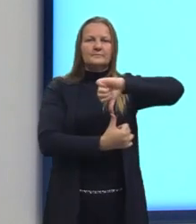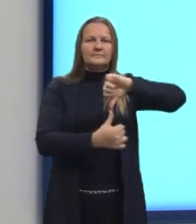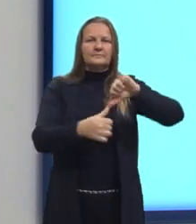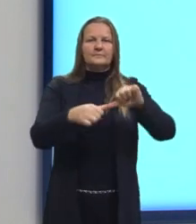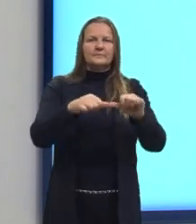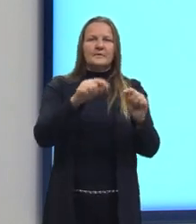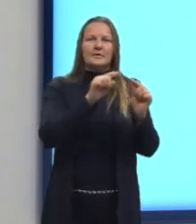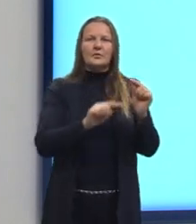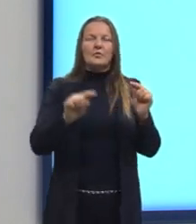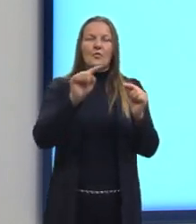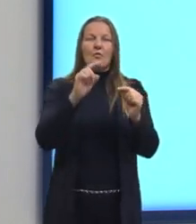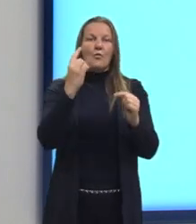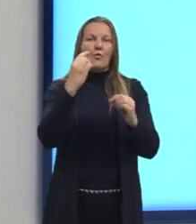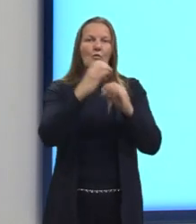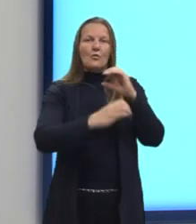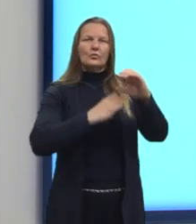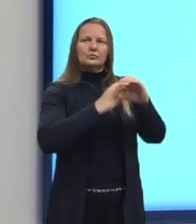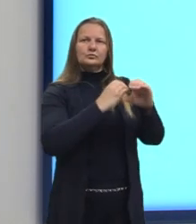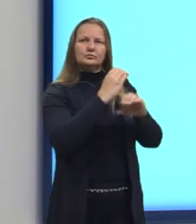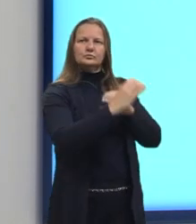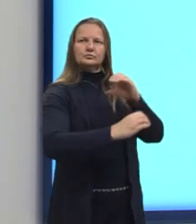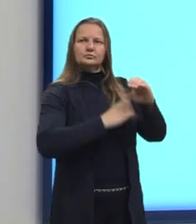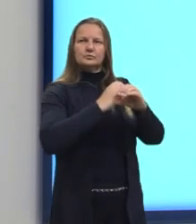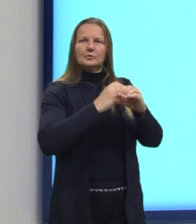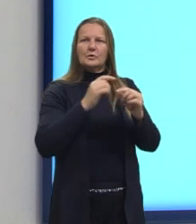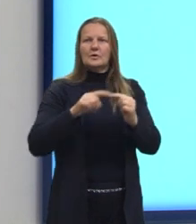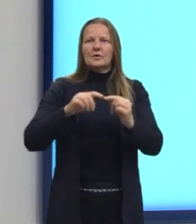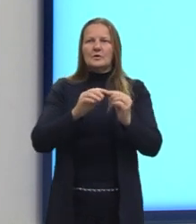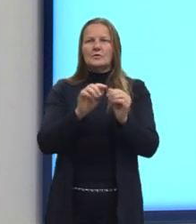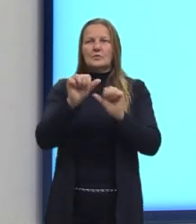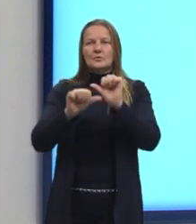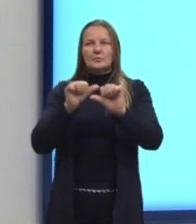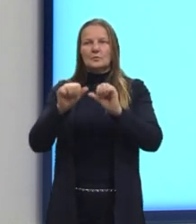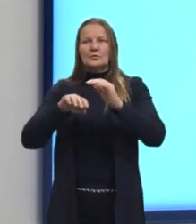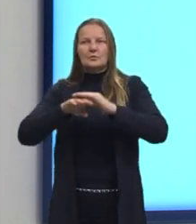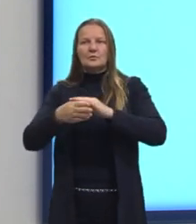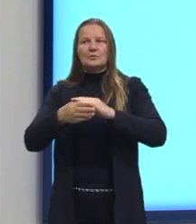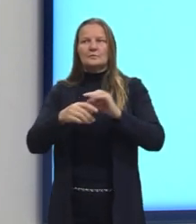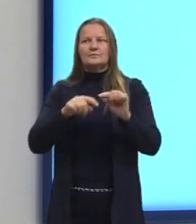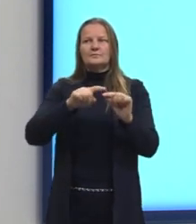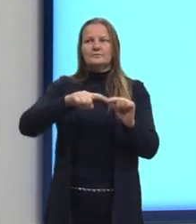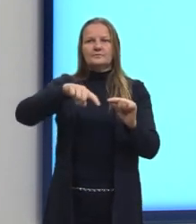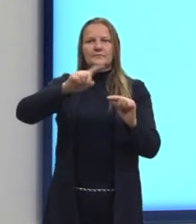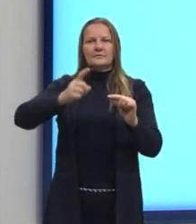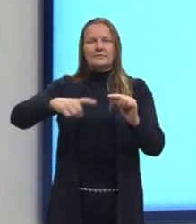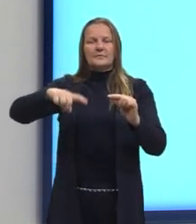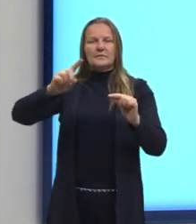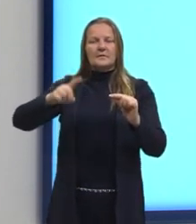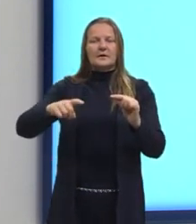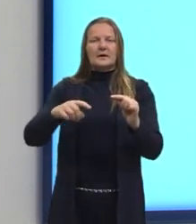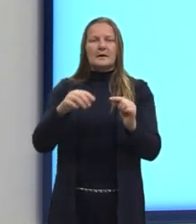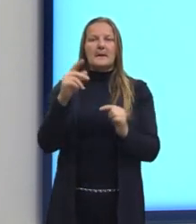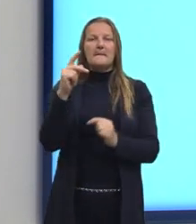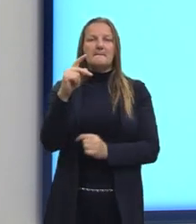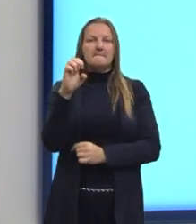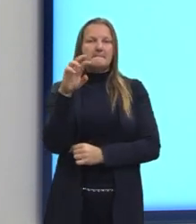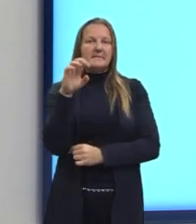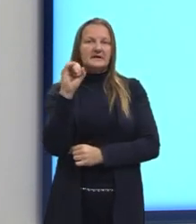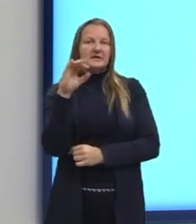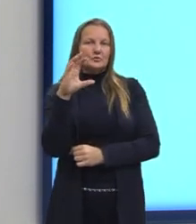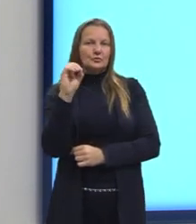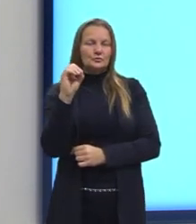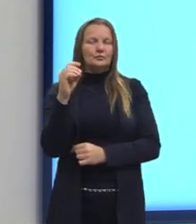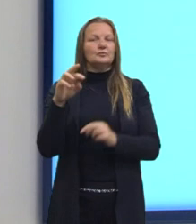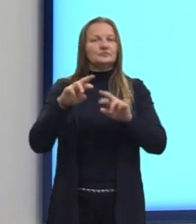um ciclo dois ciclos enfim e a gente viu também o conceito de período e frequência né rapidamente